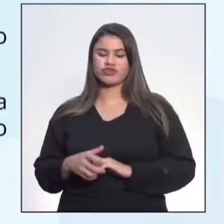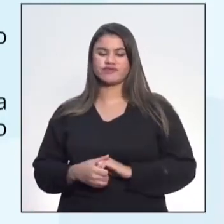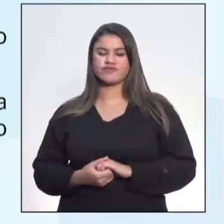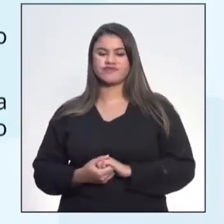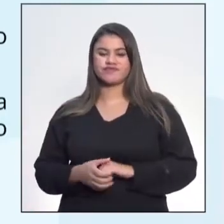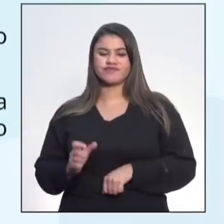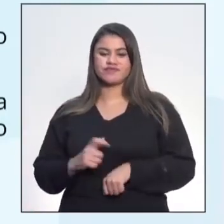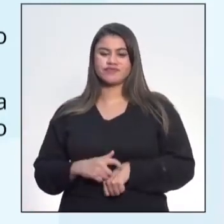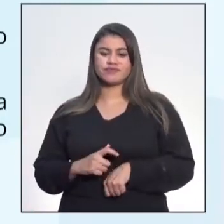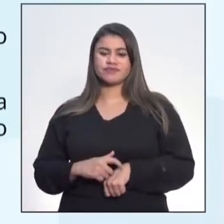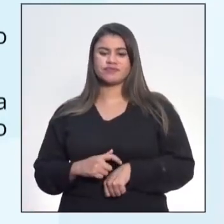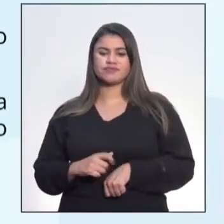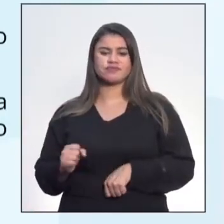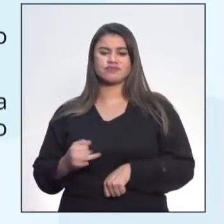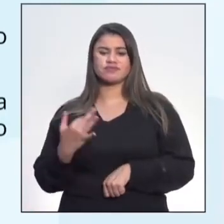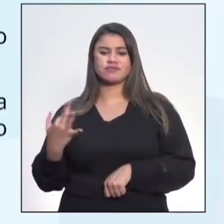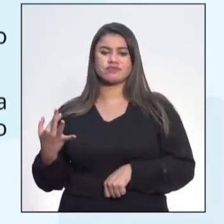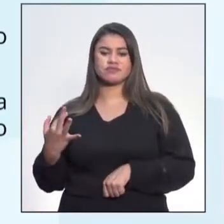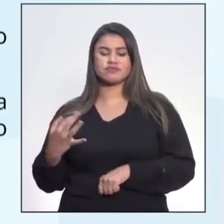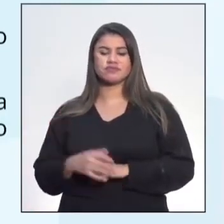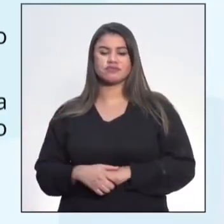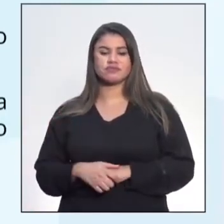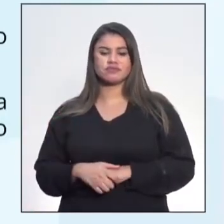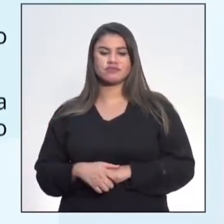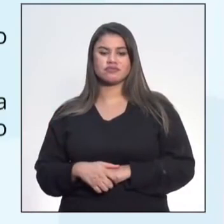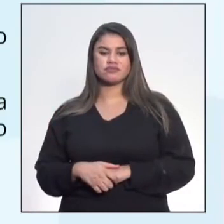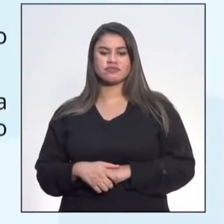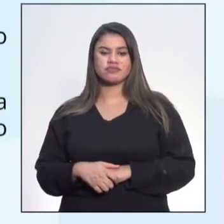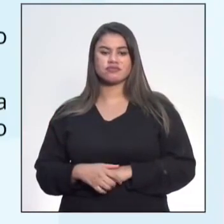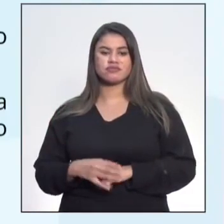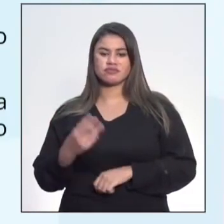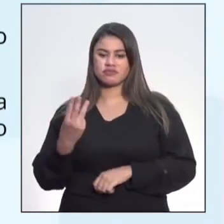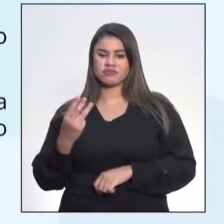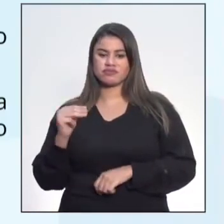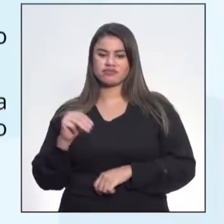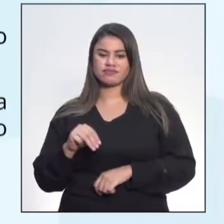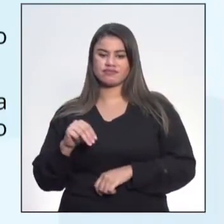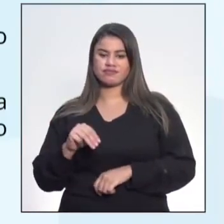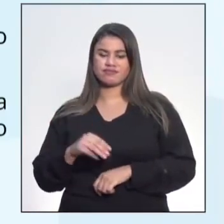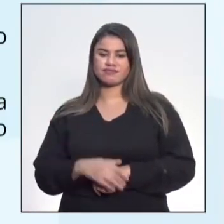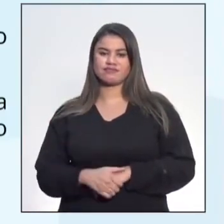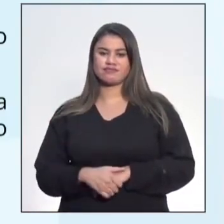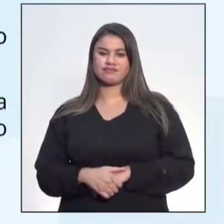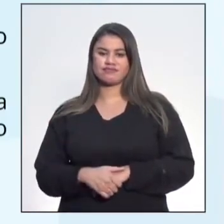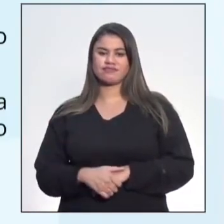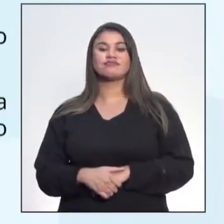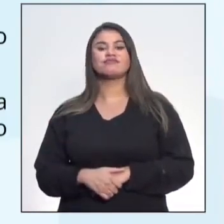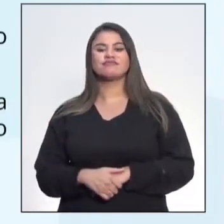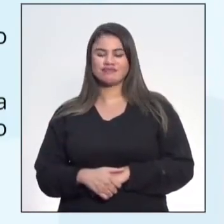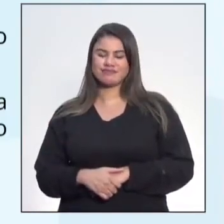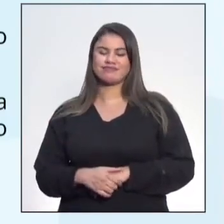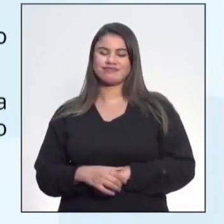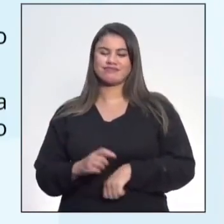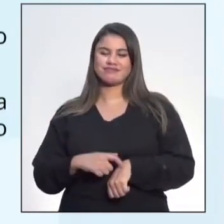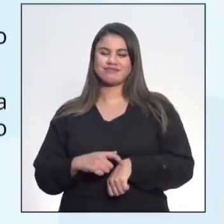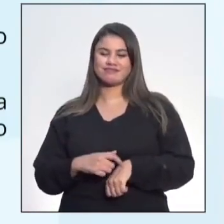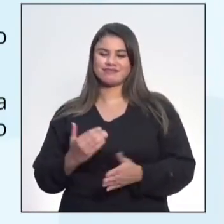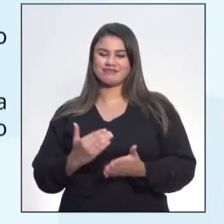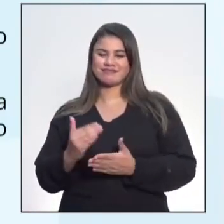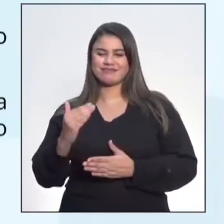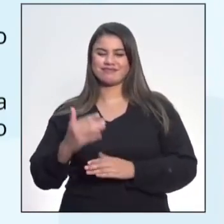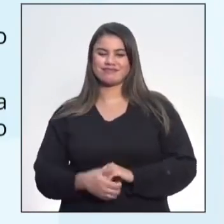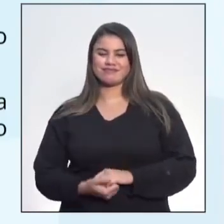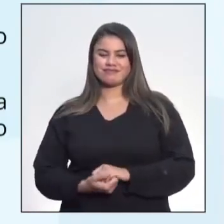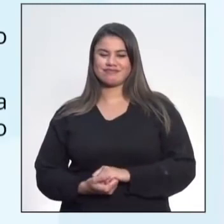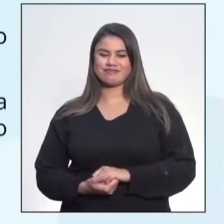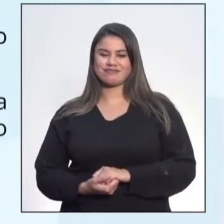Professora Inês, quanto tempo para esse chat? Professora Roberta, 3 minutos. Então, a partir de agora, vocês têm 3 minutos. Boa